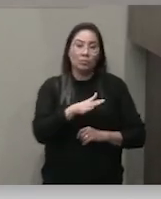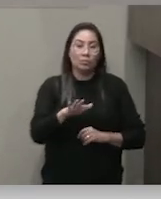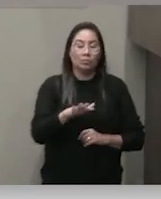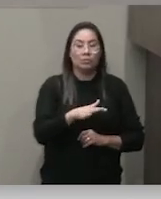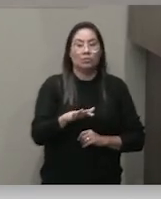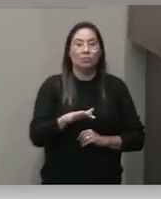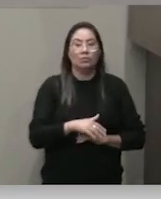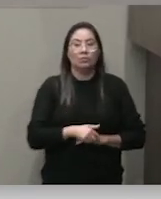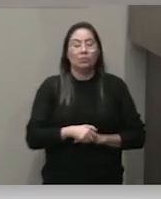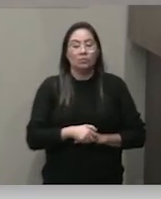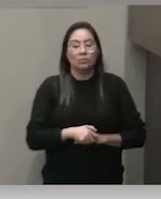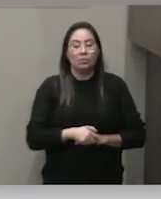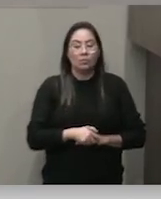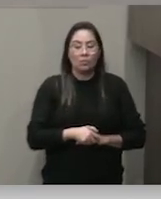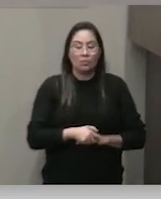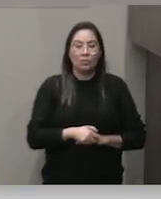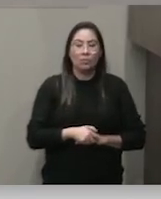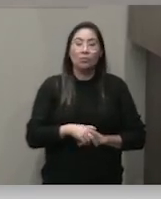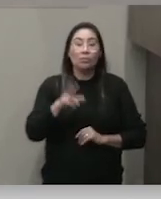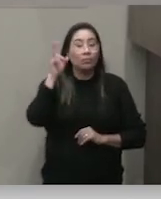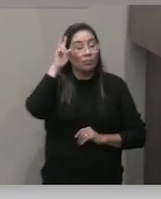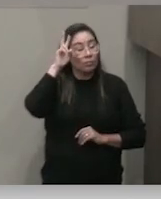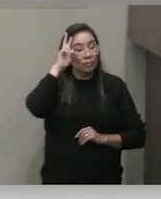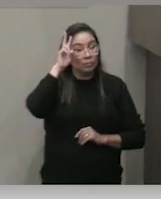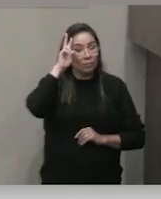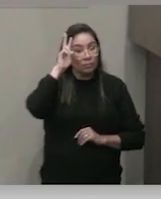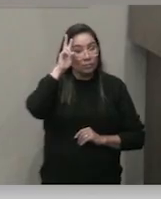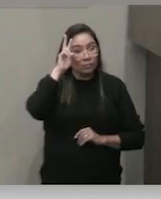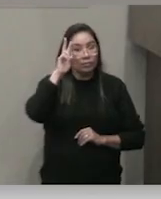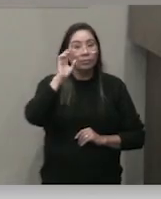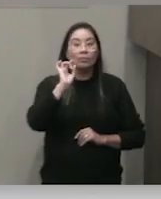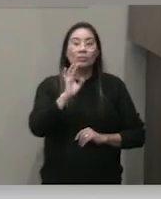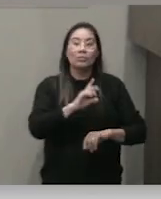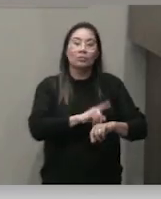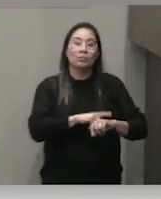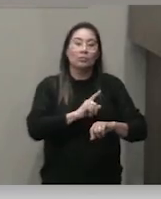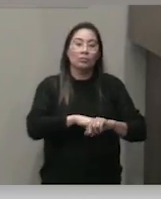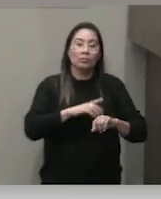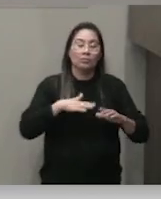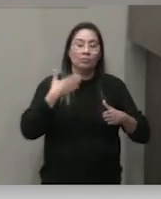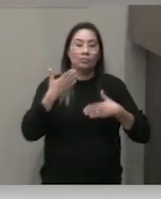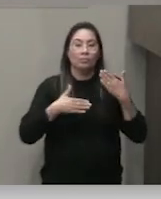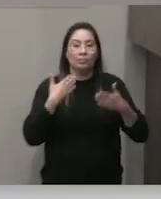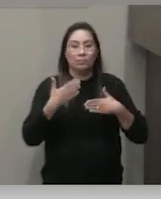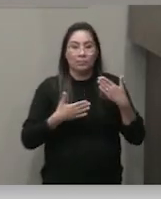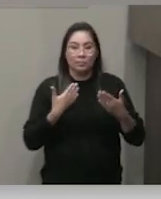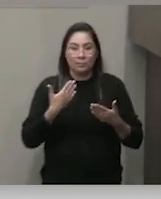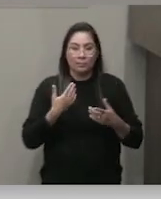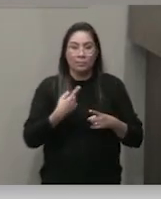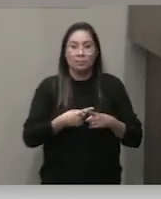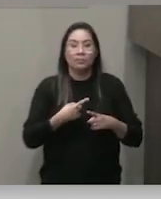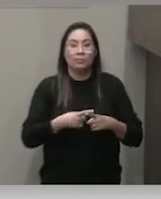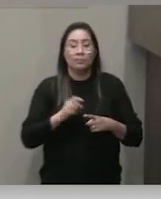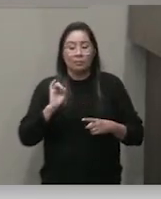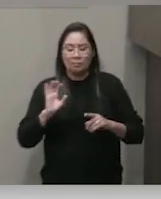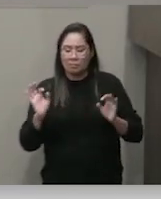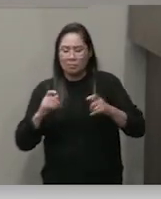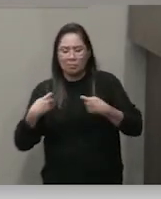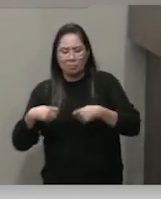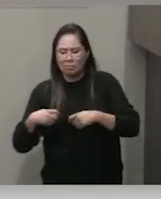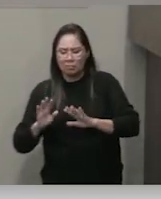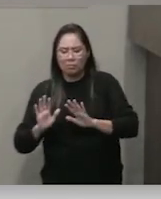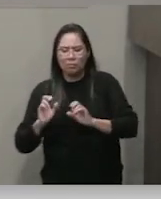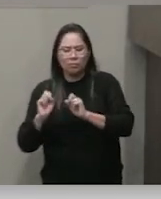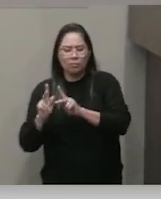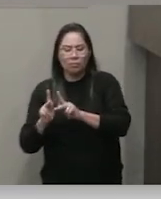vezes eles são lembrados só na hora do pavor. Porque se ninguém precisar, está tudo